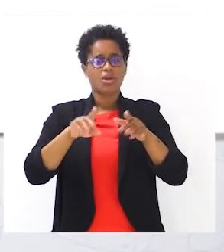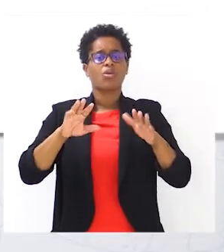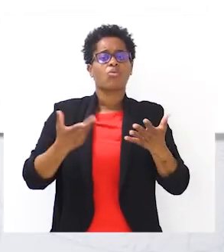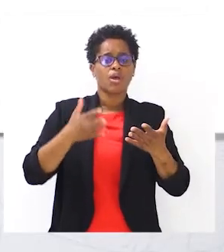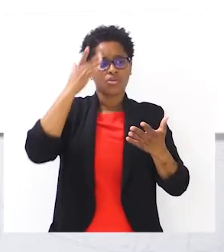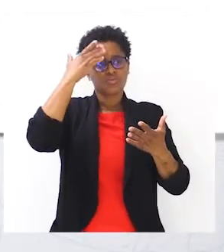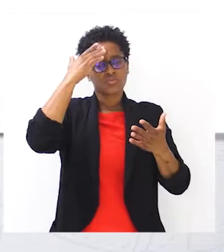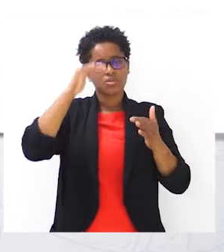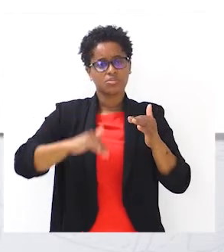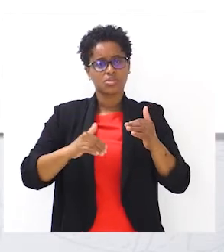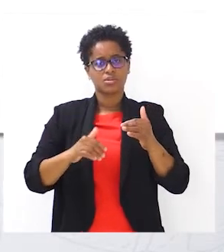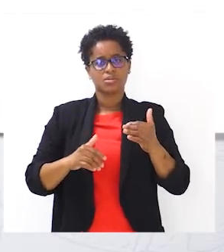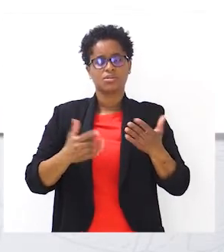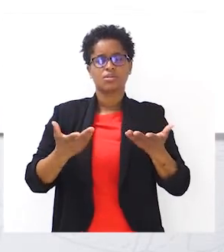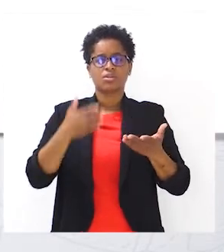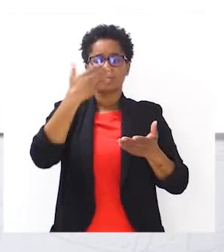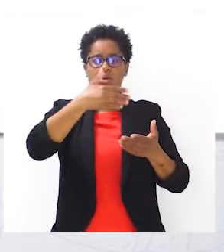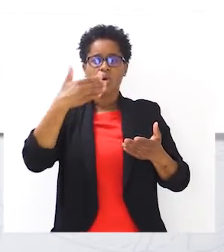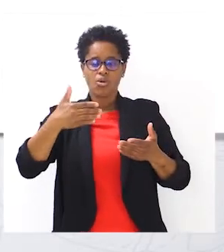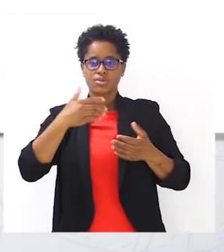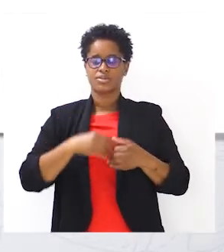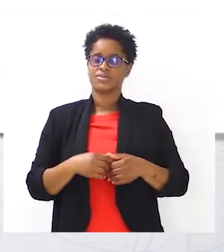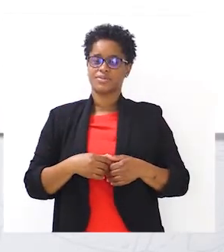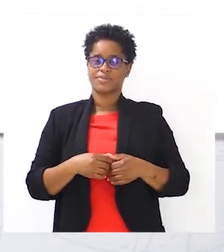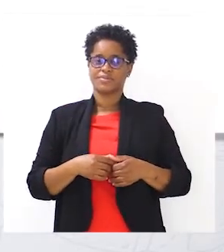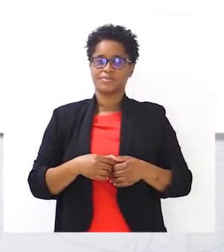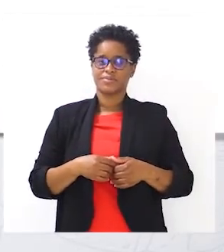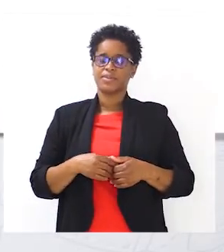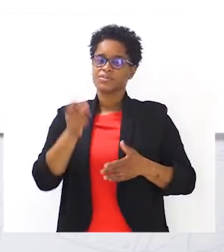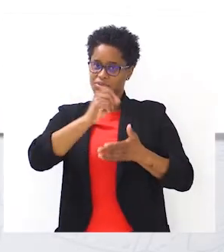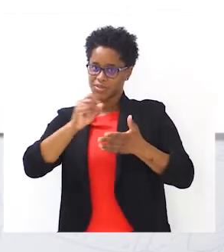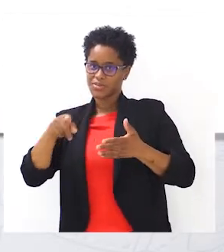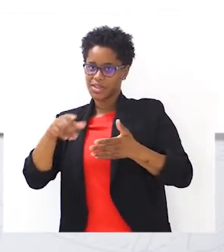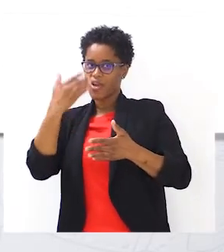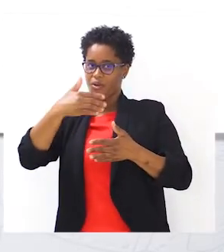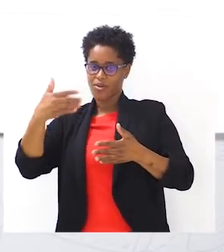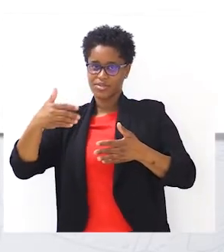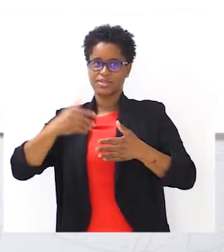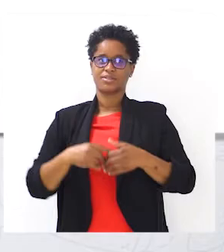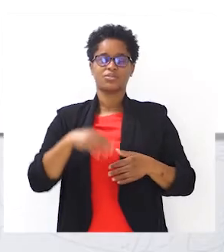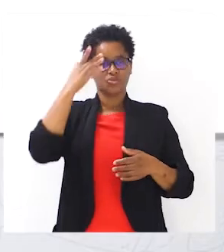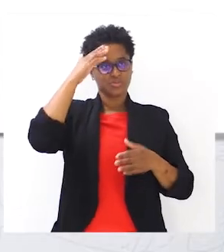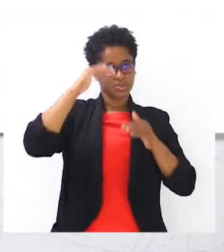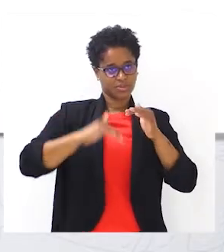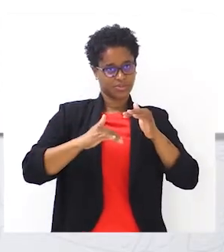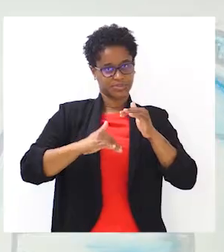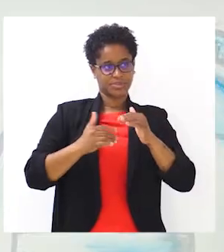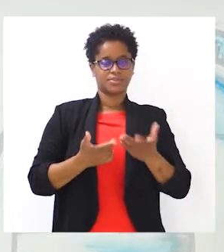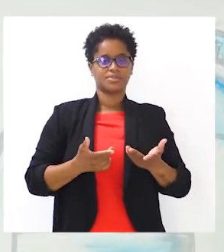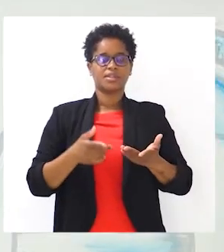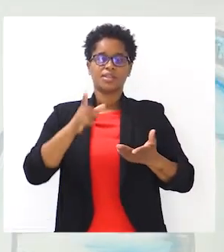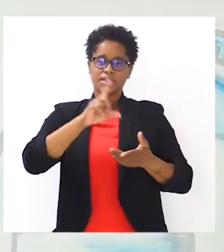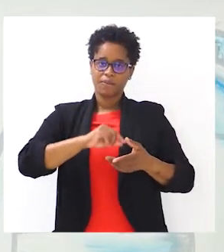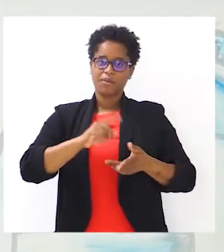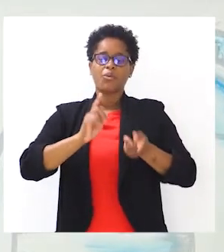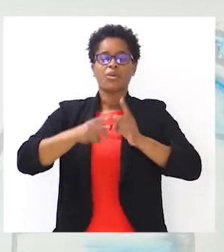é o denominador? 11. Isso. Colocamos 11 no denominador. E